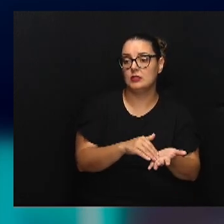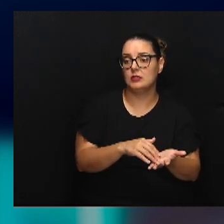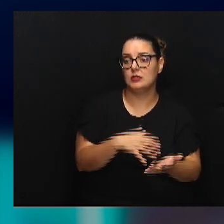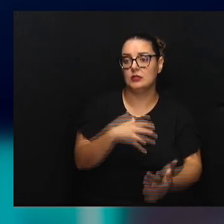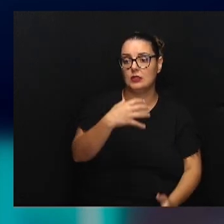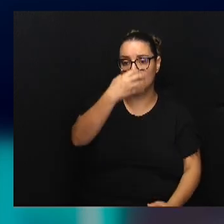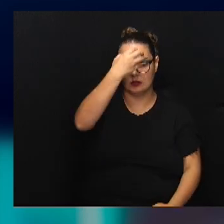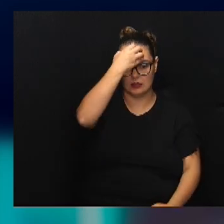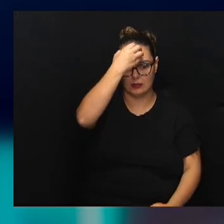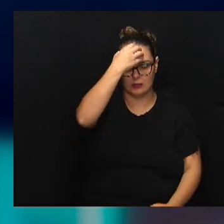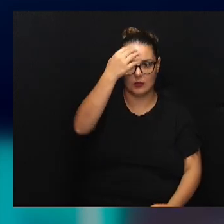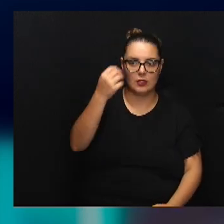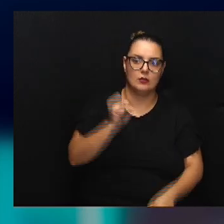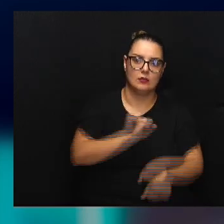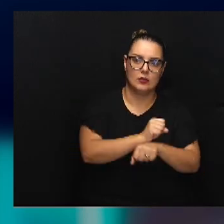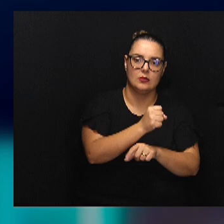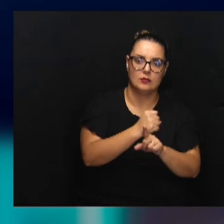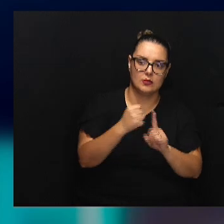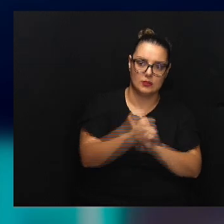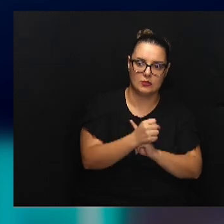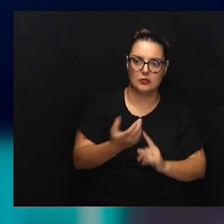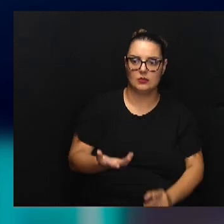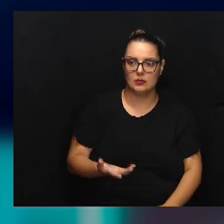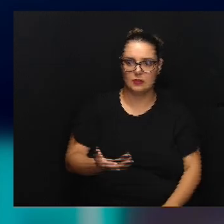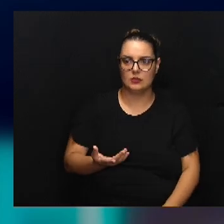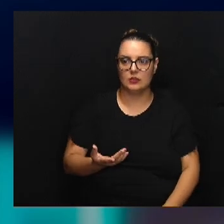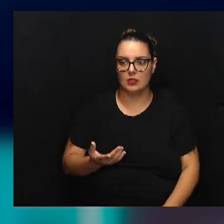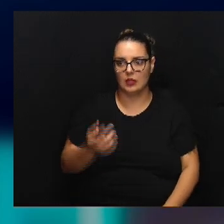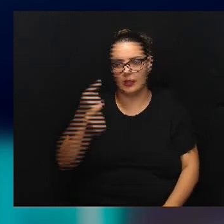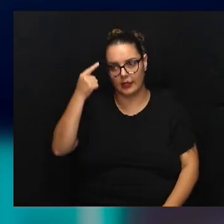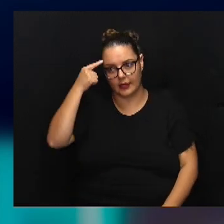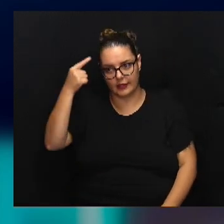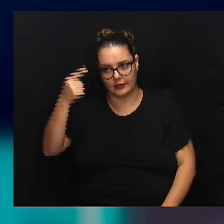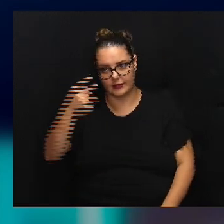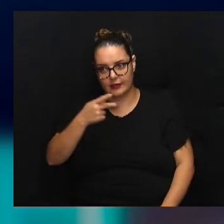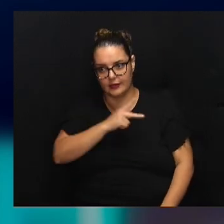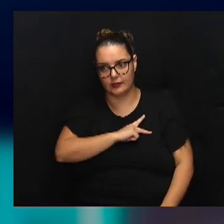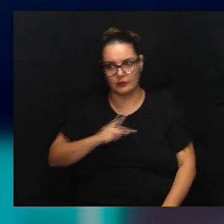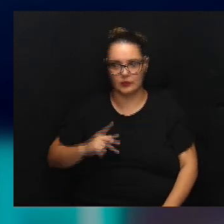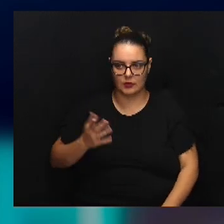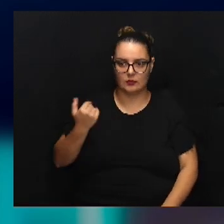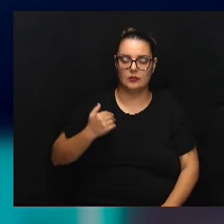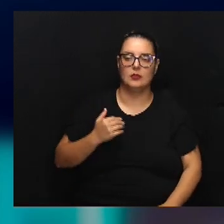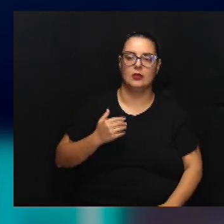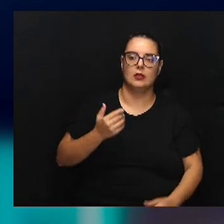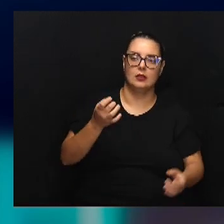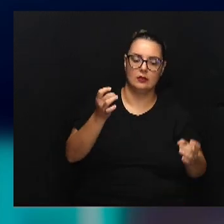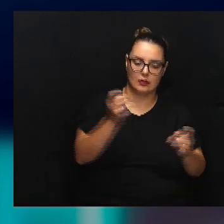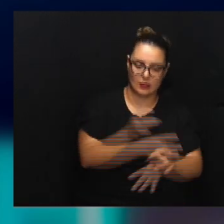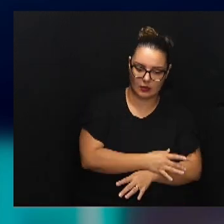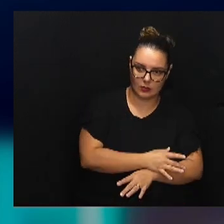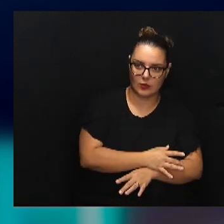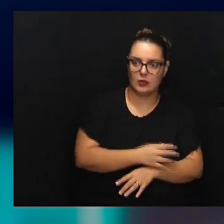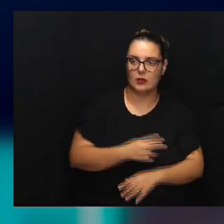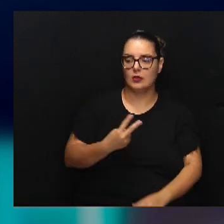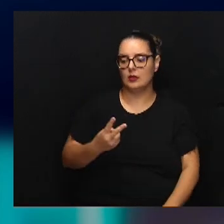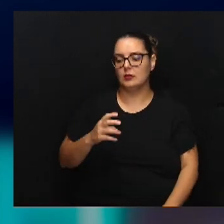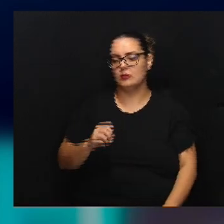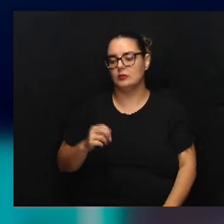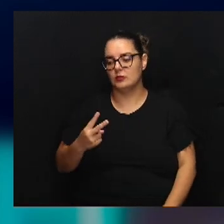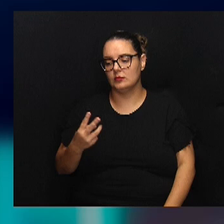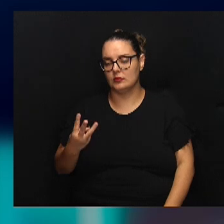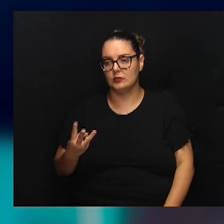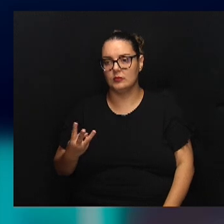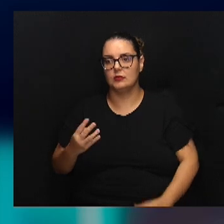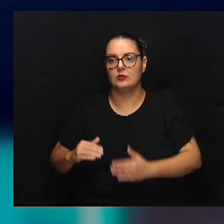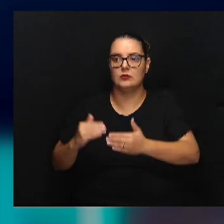mentes escravas do socialismo. Ela foi reconstruída em 2023, não tínhamos orçamento